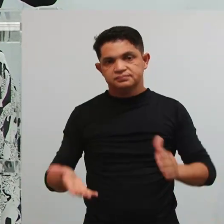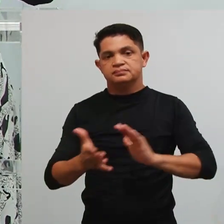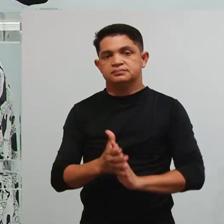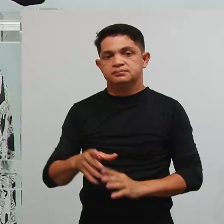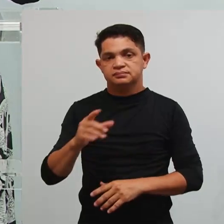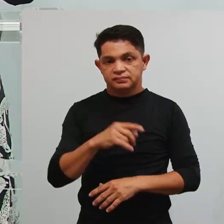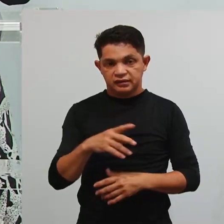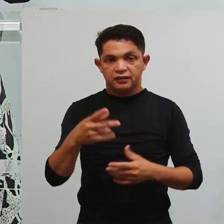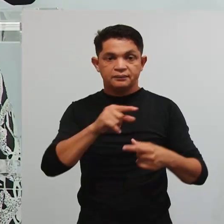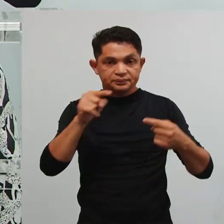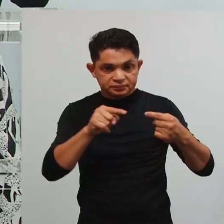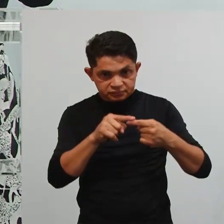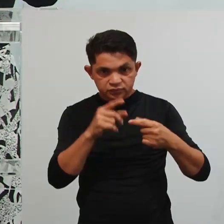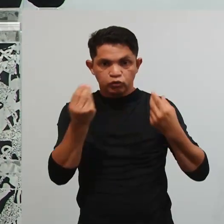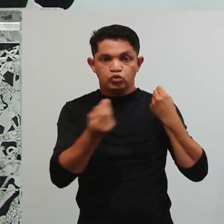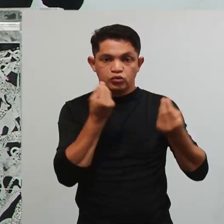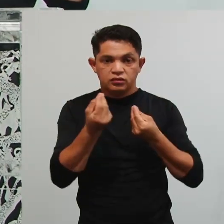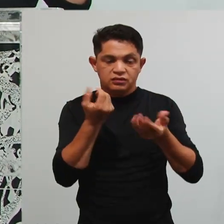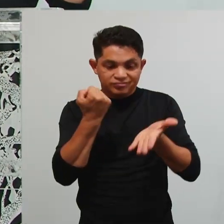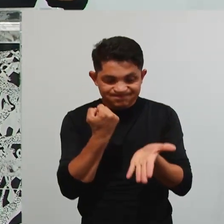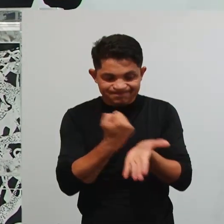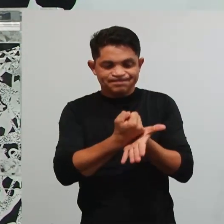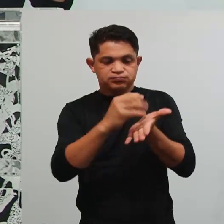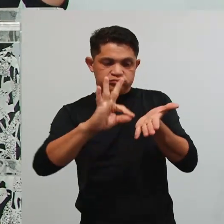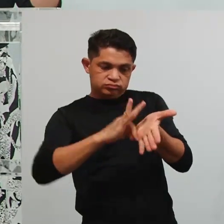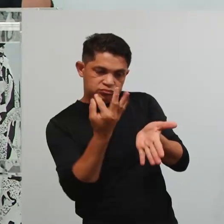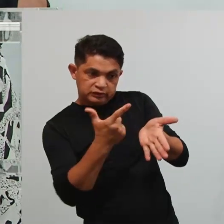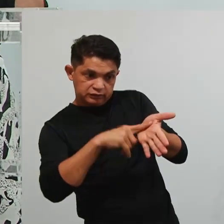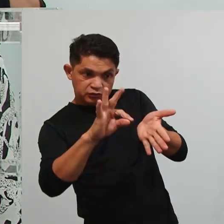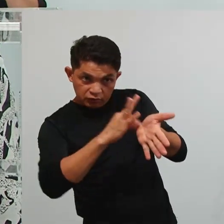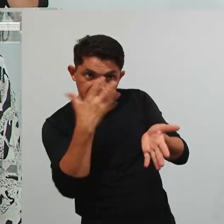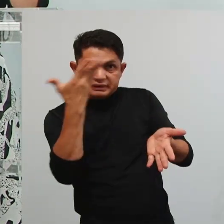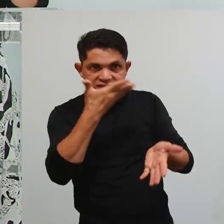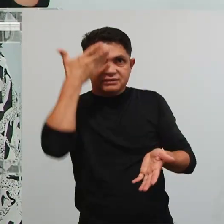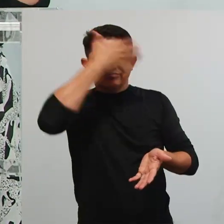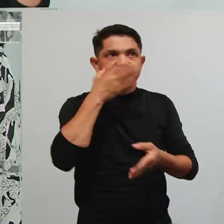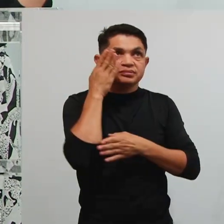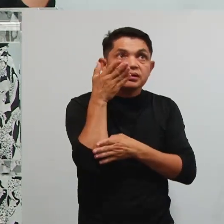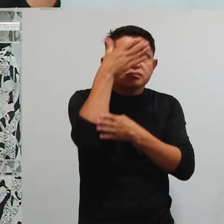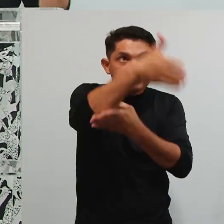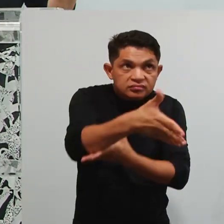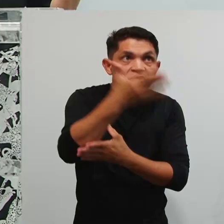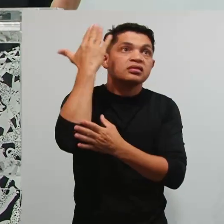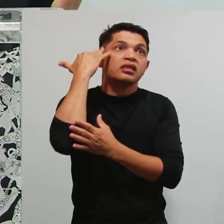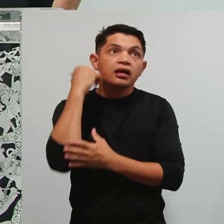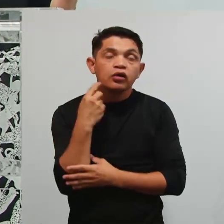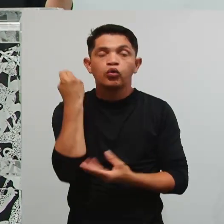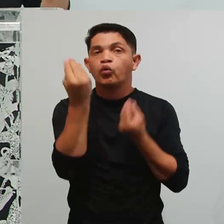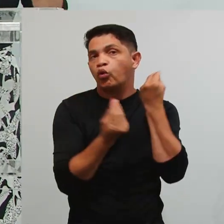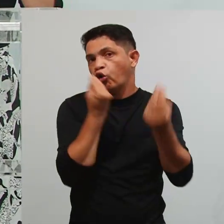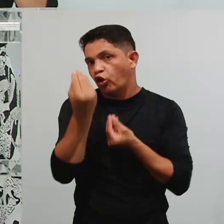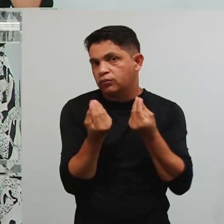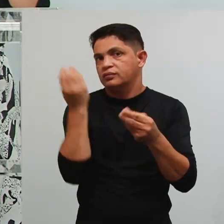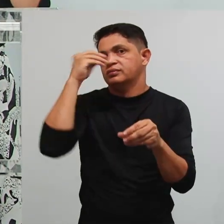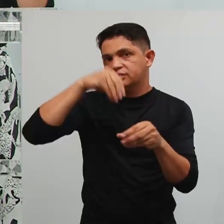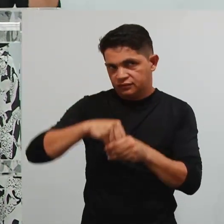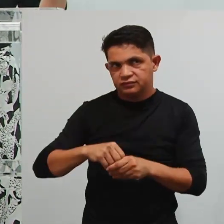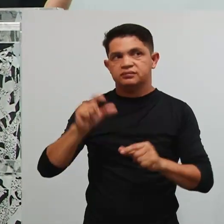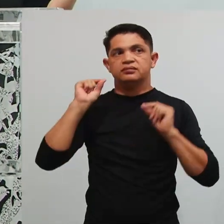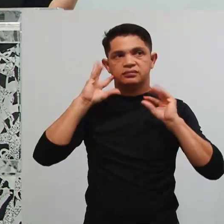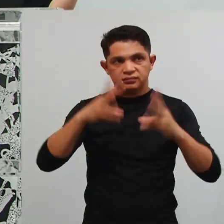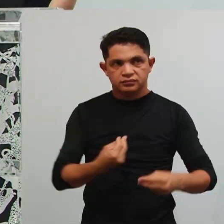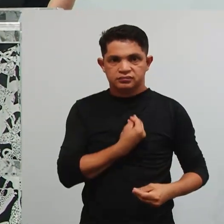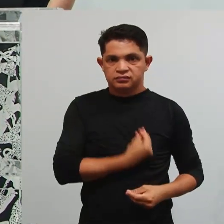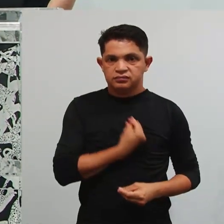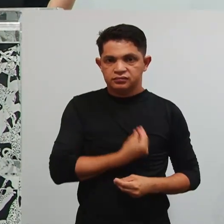essa opção lá de assinatura digital, assinatura eletrônica, que é aceito em várias instituições públicas, em